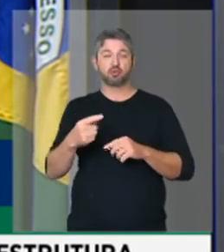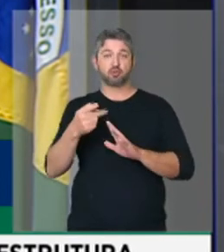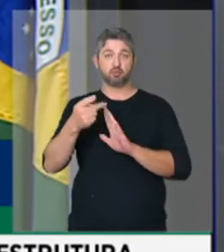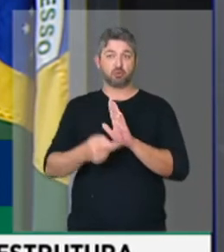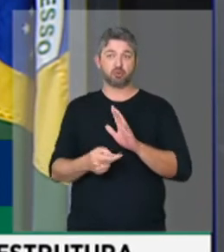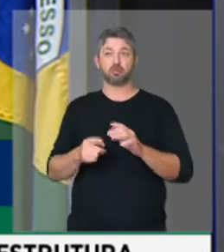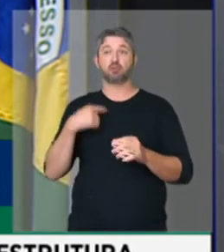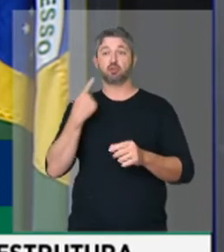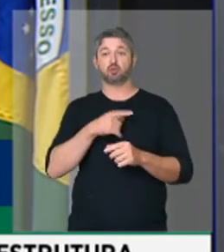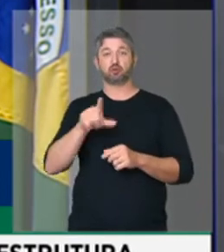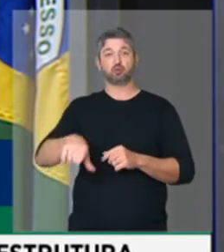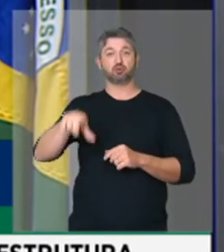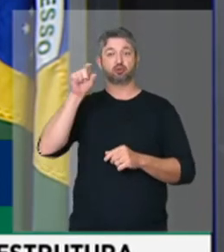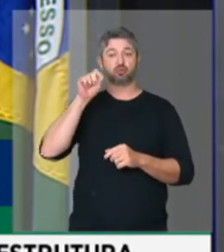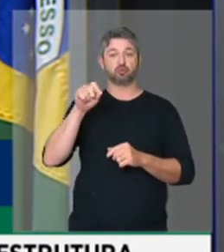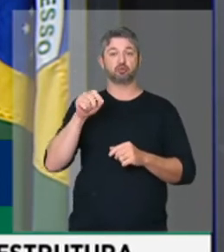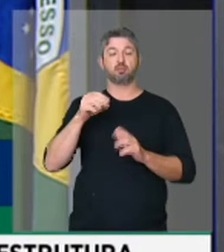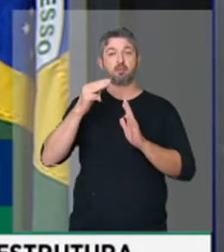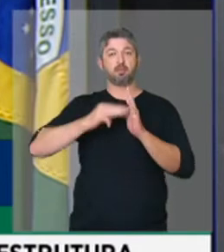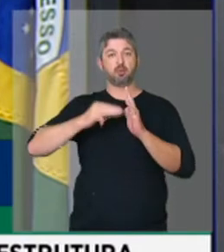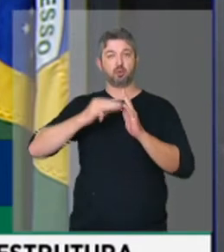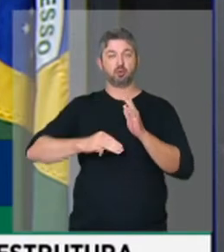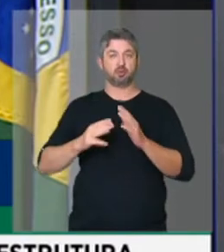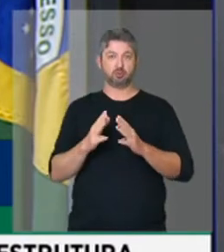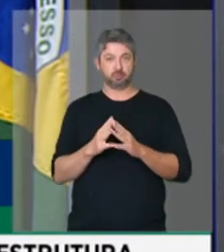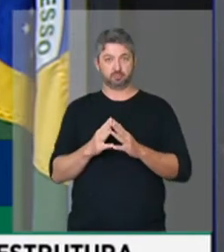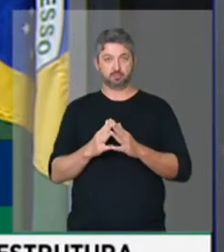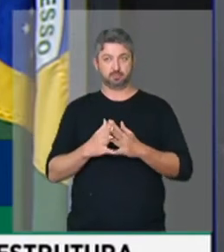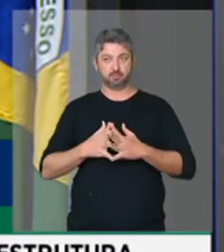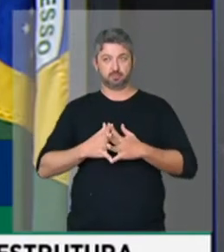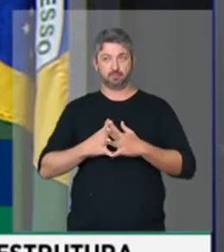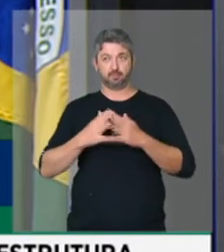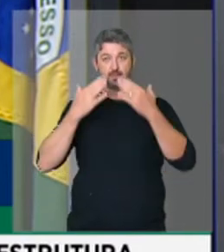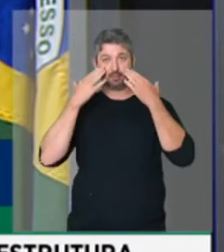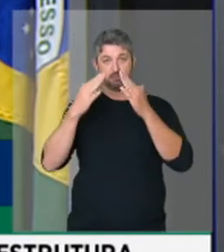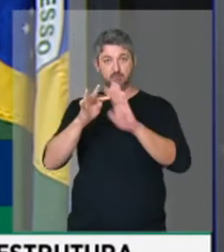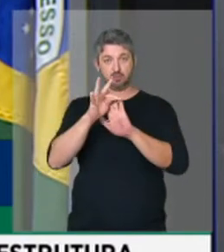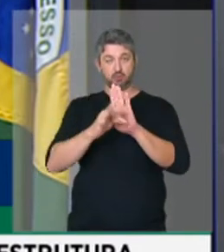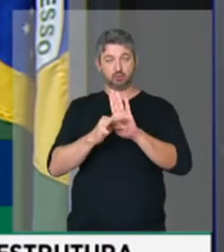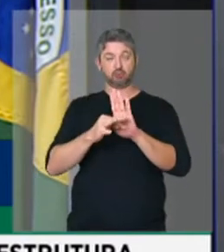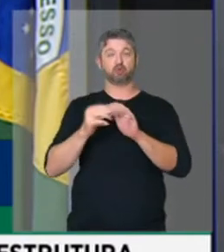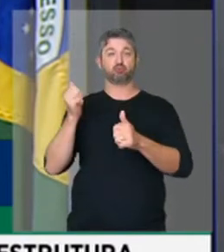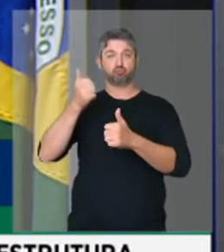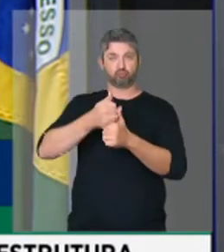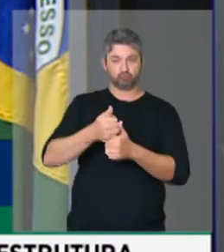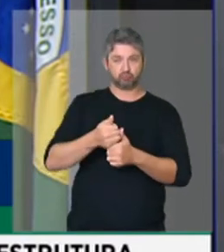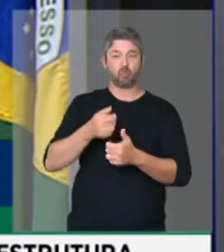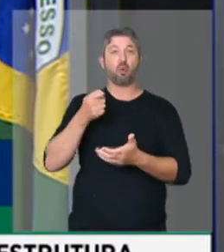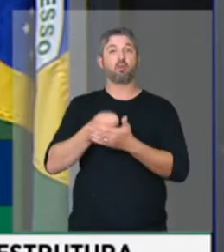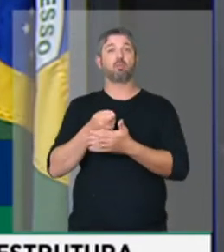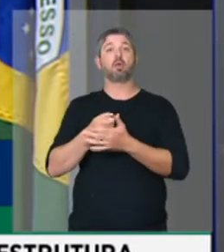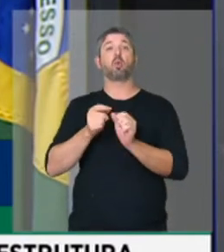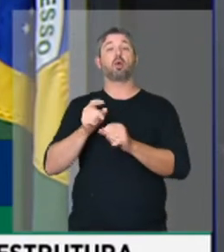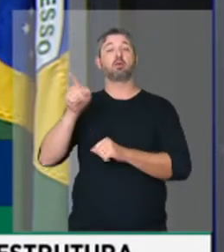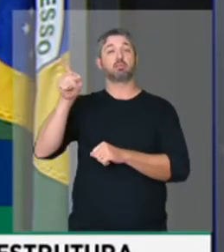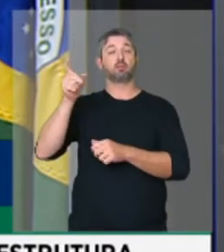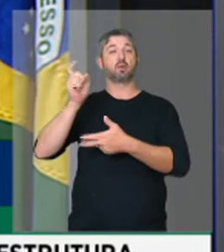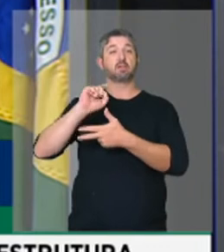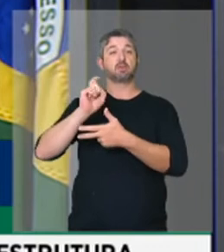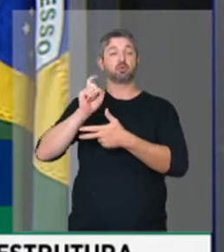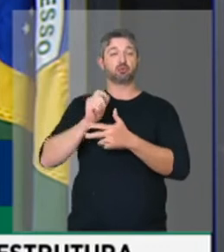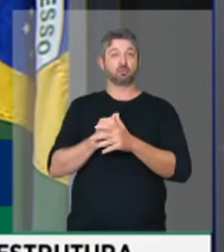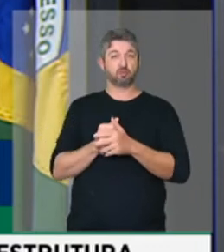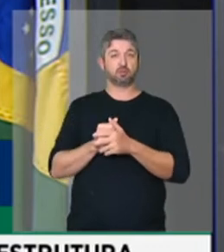nós optamos por uma metodologia, apresentar no substitutivo uma obrigação de que o Executivo, deputado Alessandro